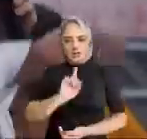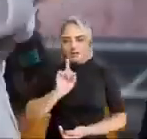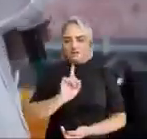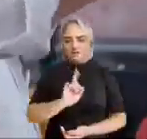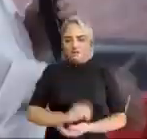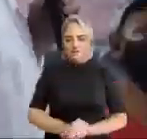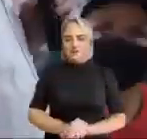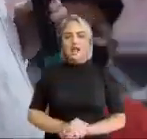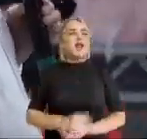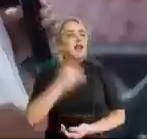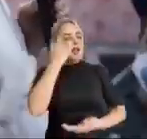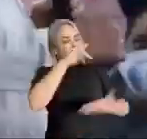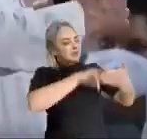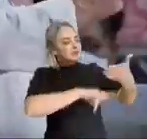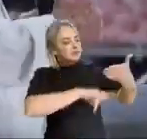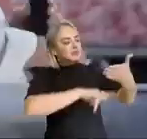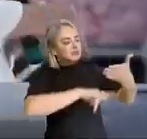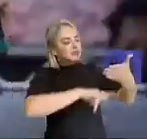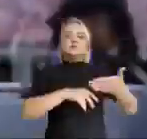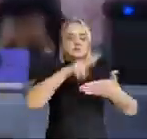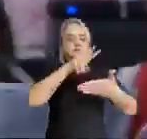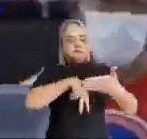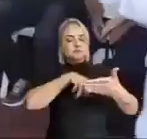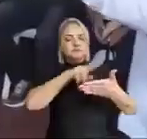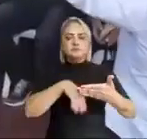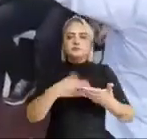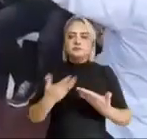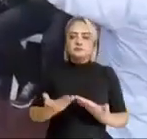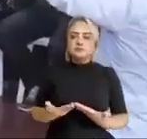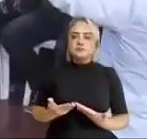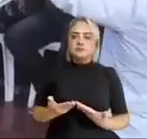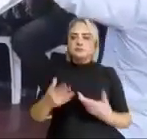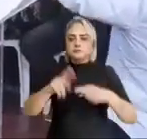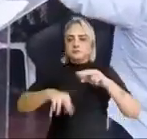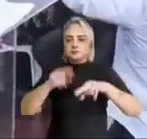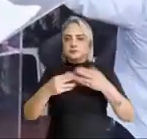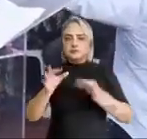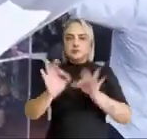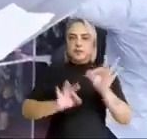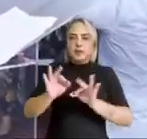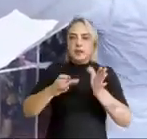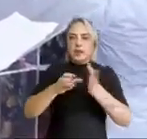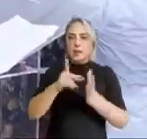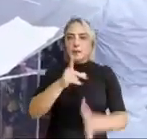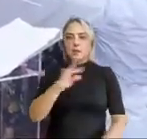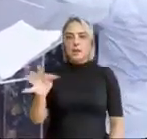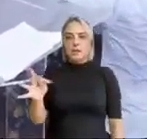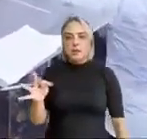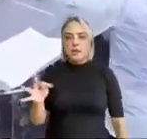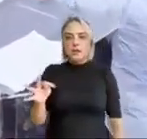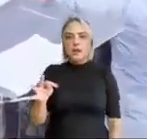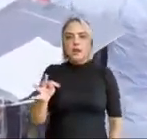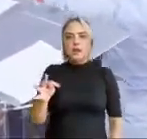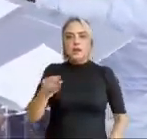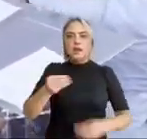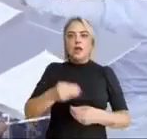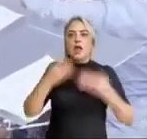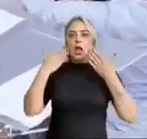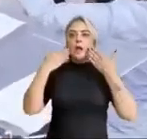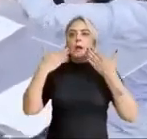Haddad, o material preparado com o Guido, que vai ser preparado para o PT, para a gente poder provar algumas coisas nesse